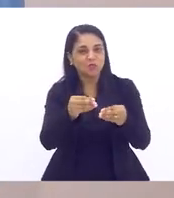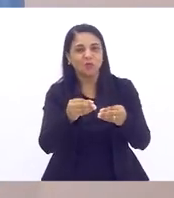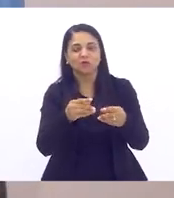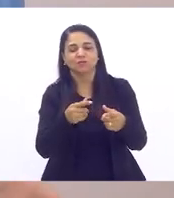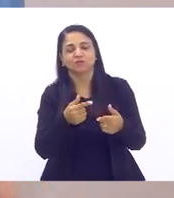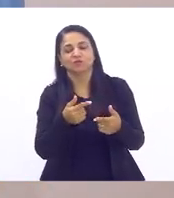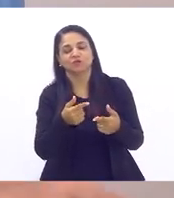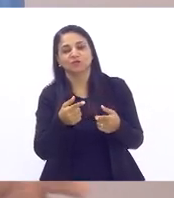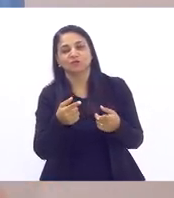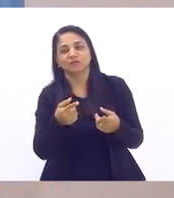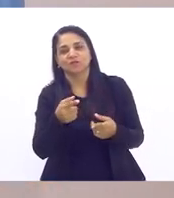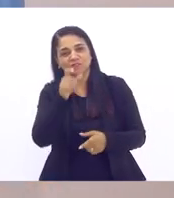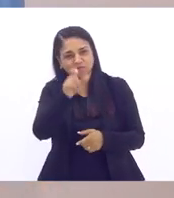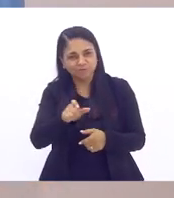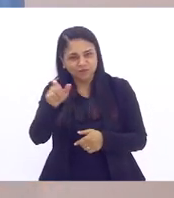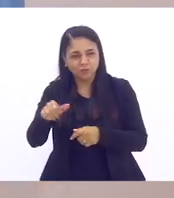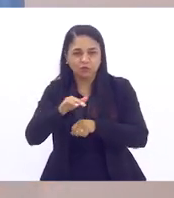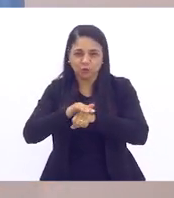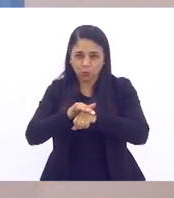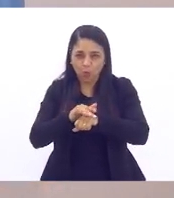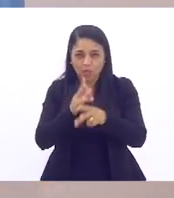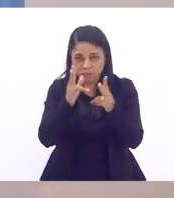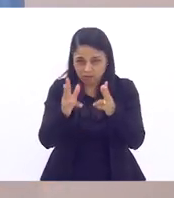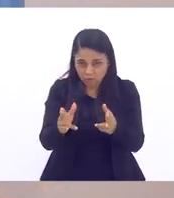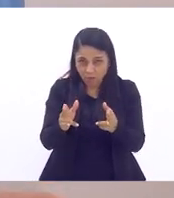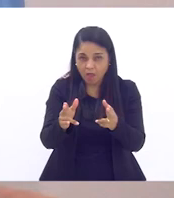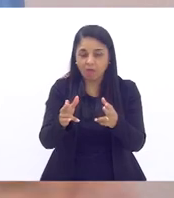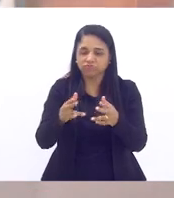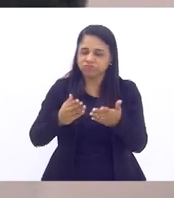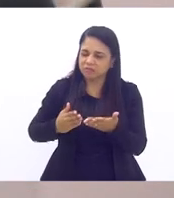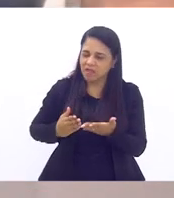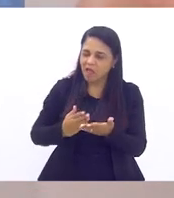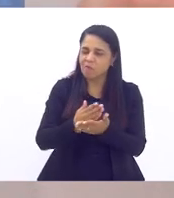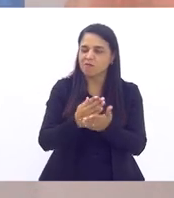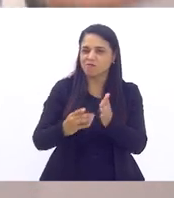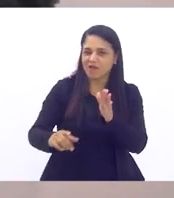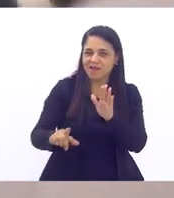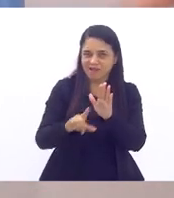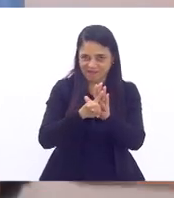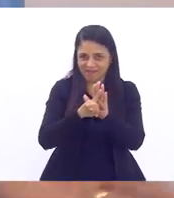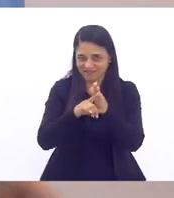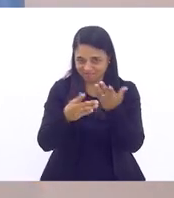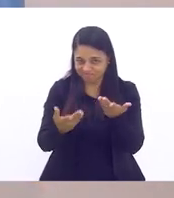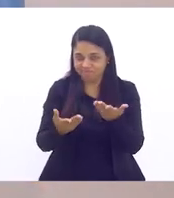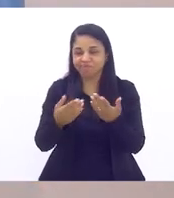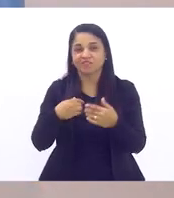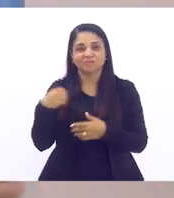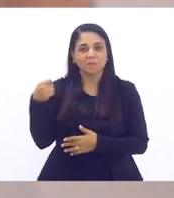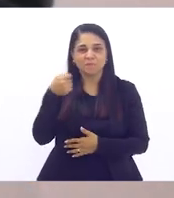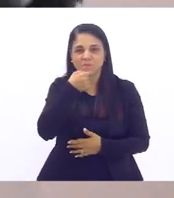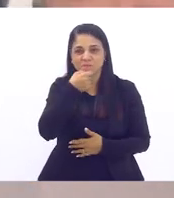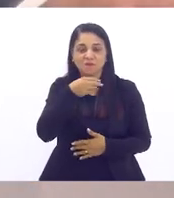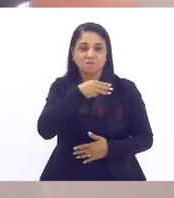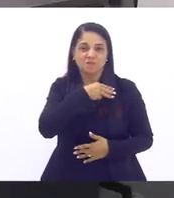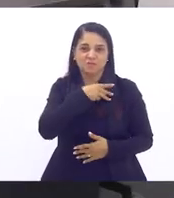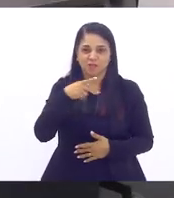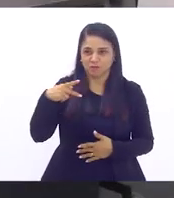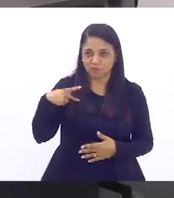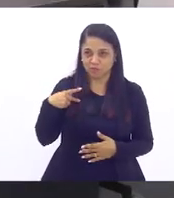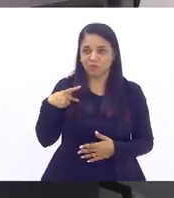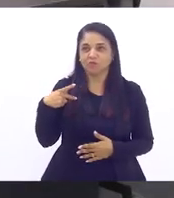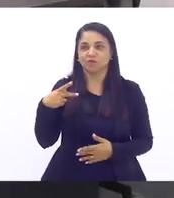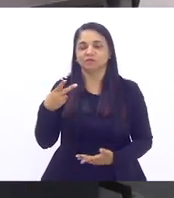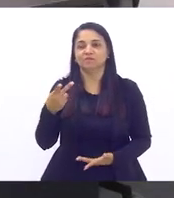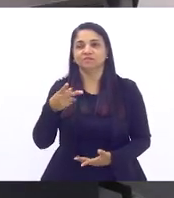dando força para que a gente possa provar a associação Enfim passar a palavra para o Ministério Público Doutor André navega depois para secretaria